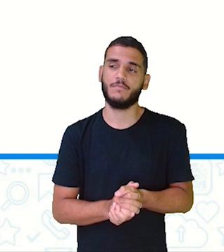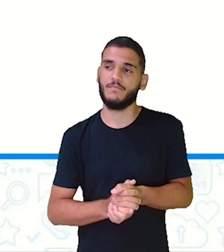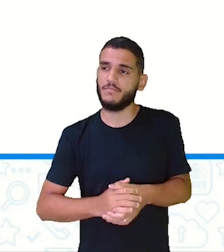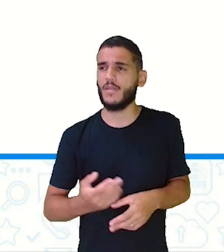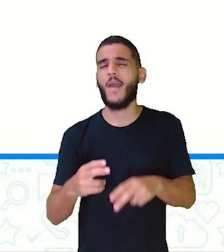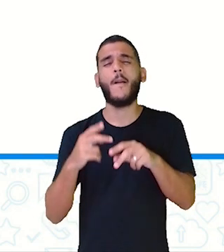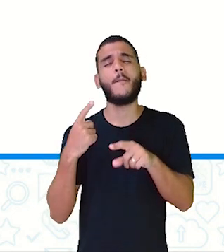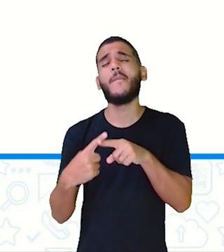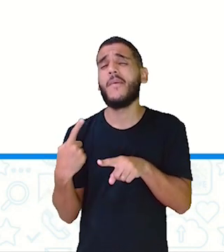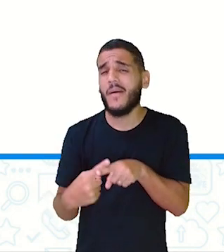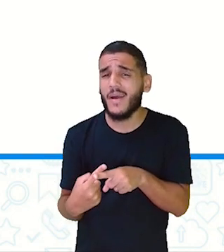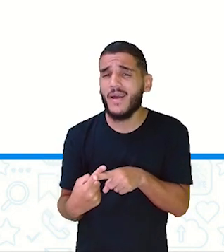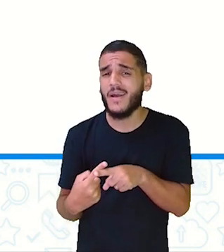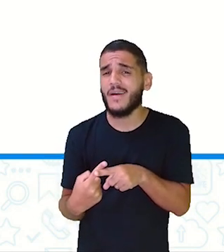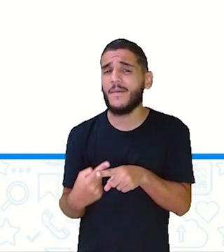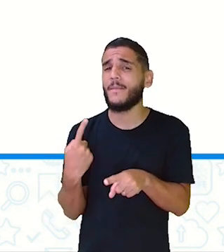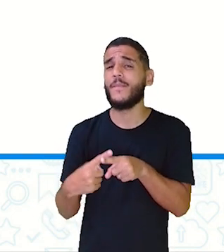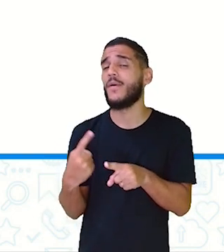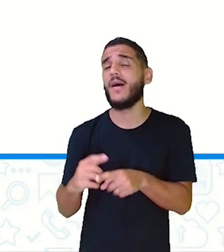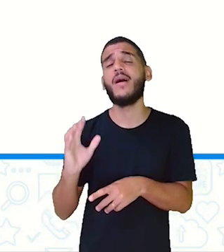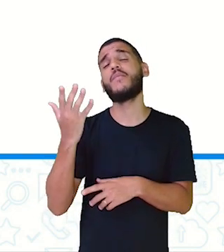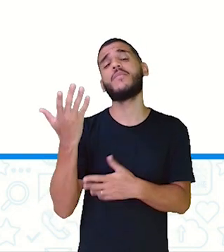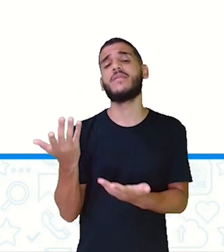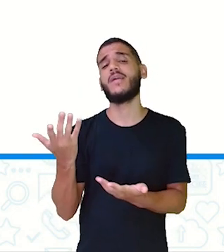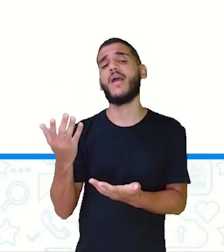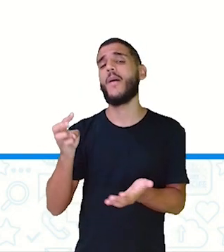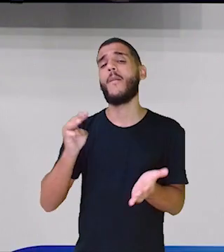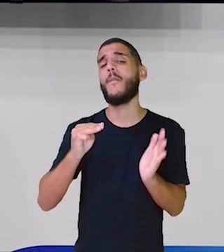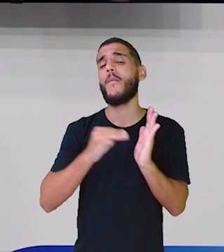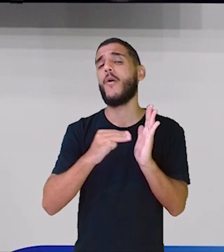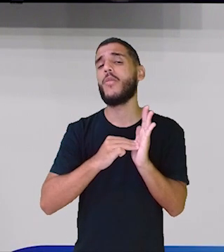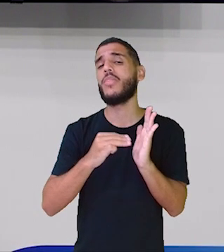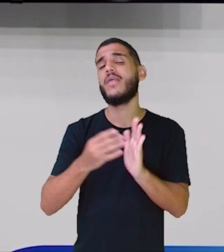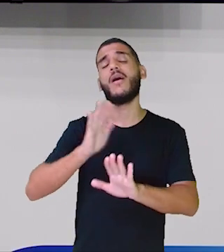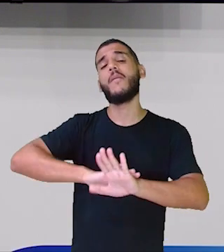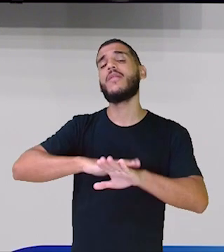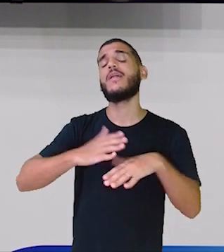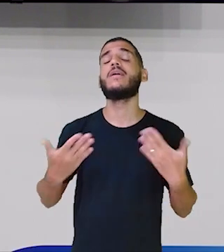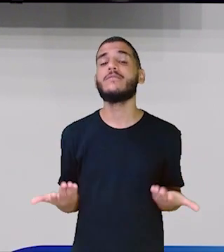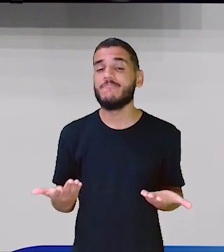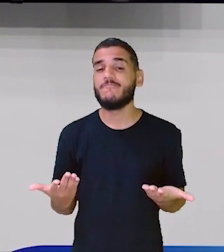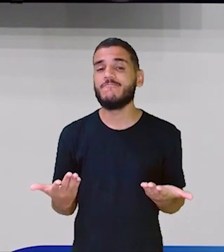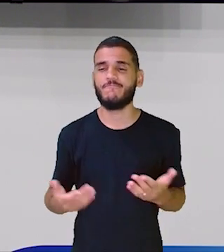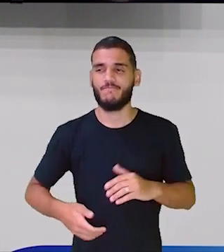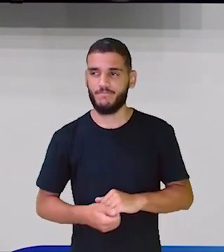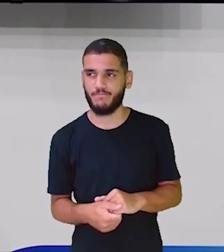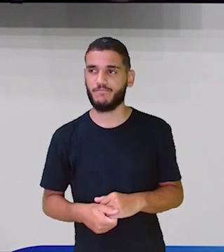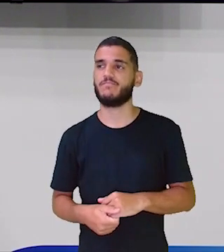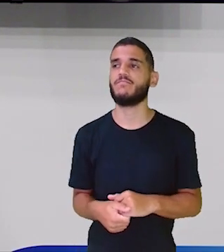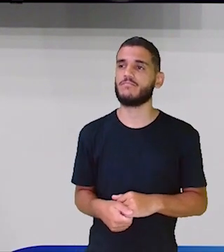E o porquê. Por que isso ocorreu? Qual foi a causa aí para se levar a determinado